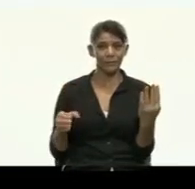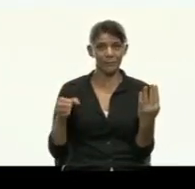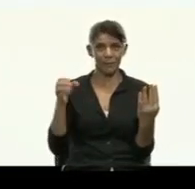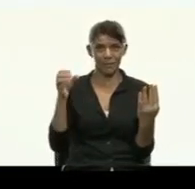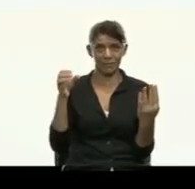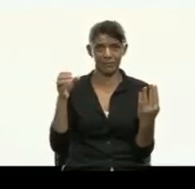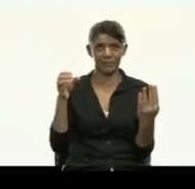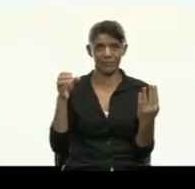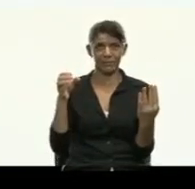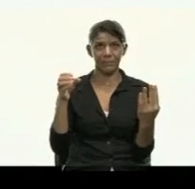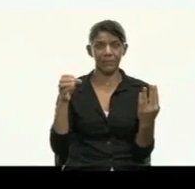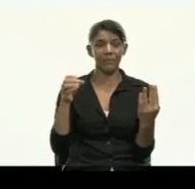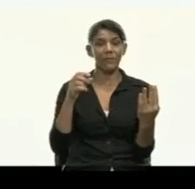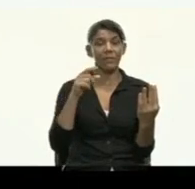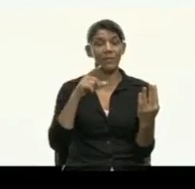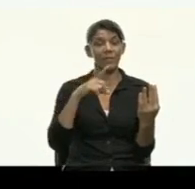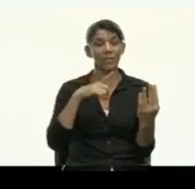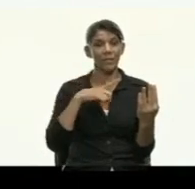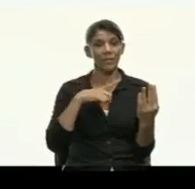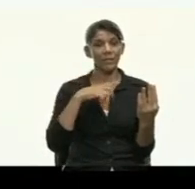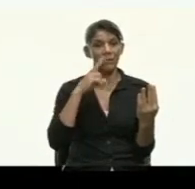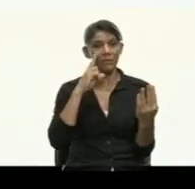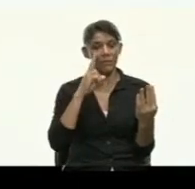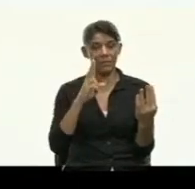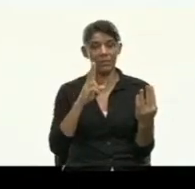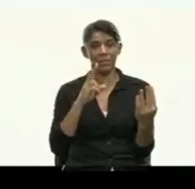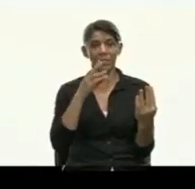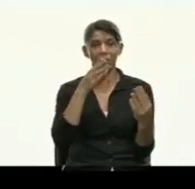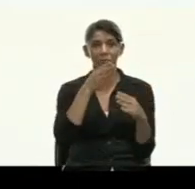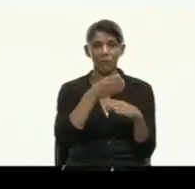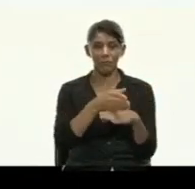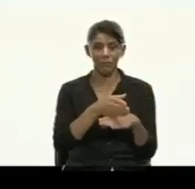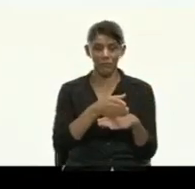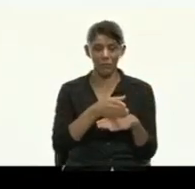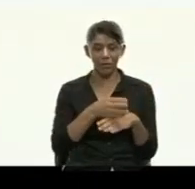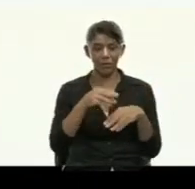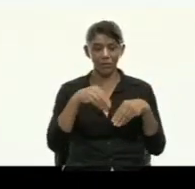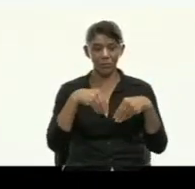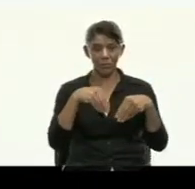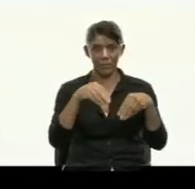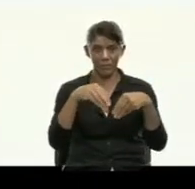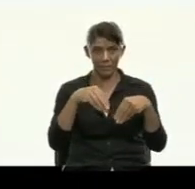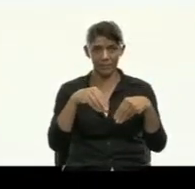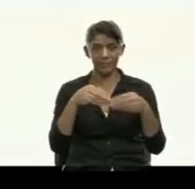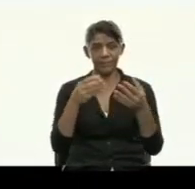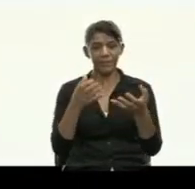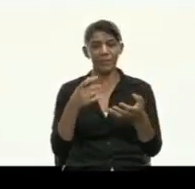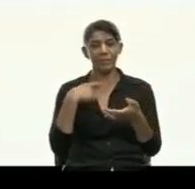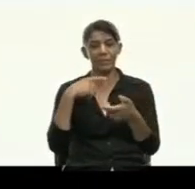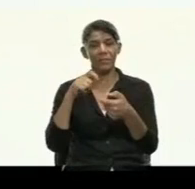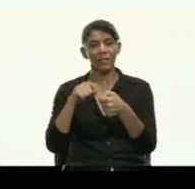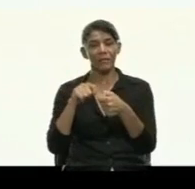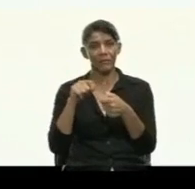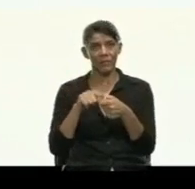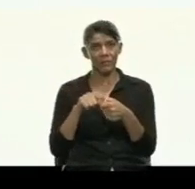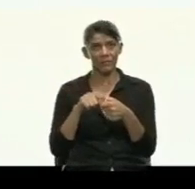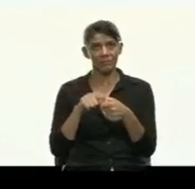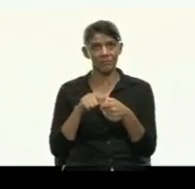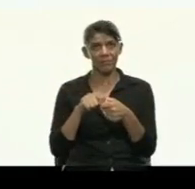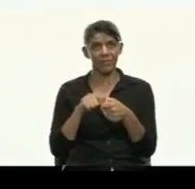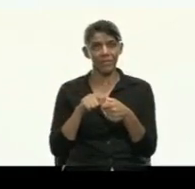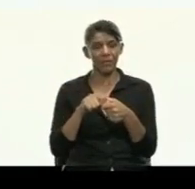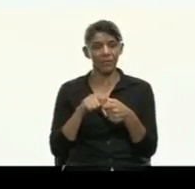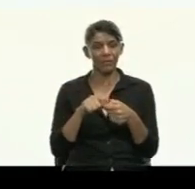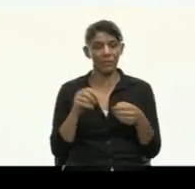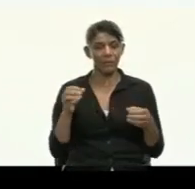Então, na prática, quando vocês forem para o canteiro, para o terreno, eu quero que vocês façam a locação desses